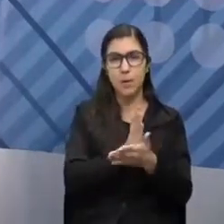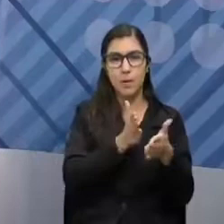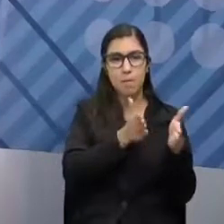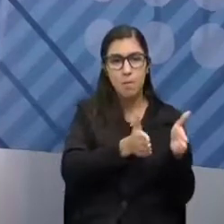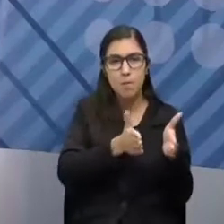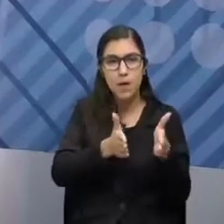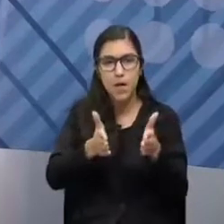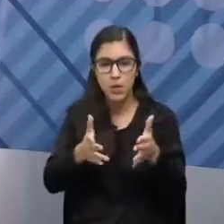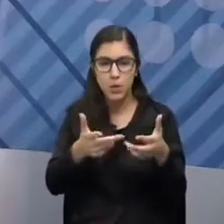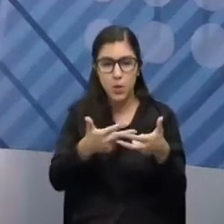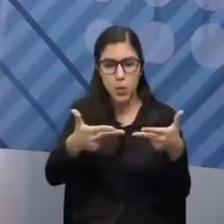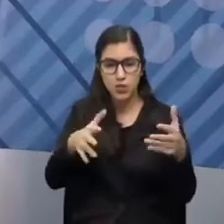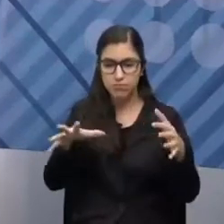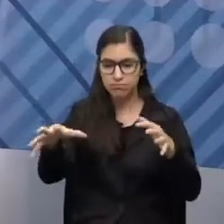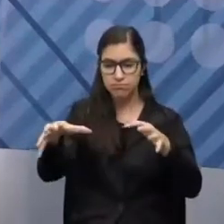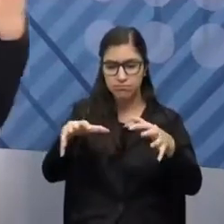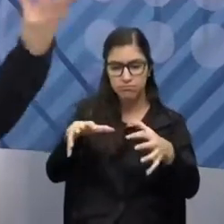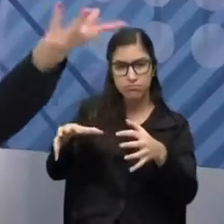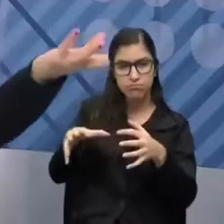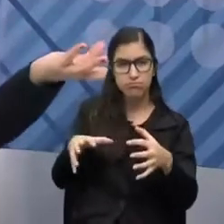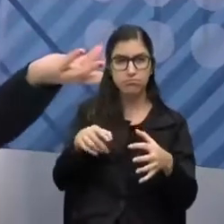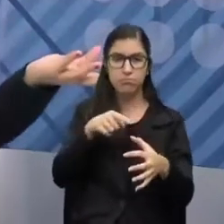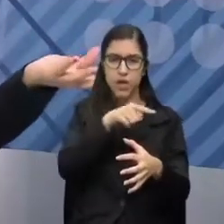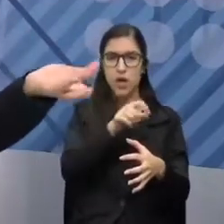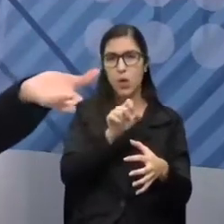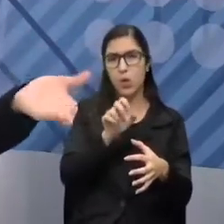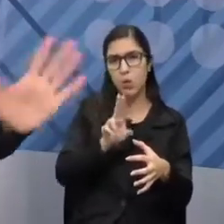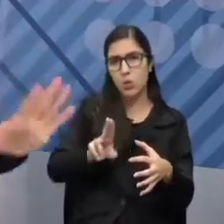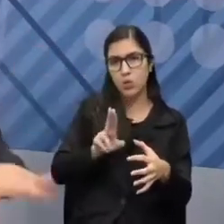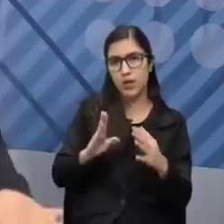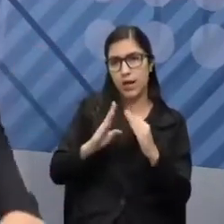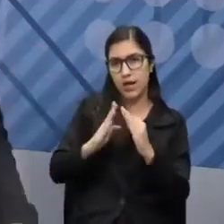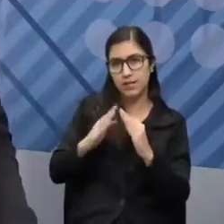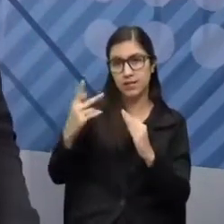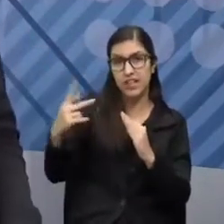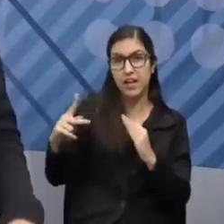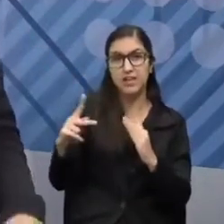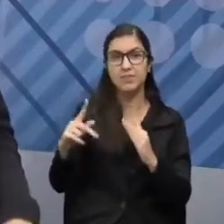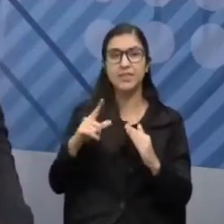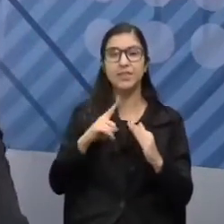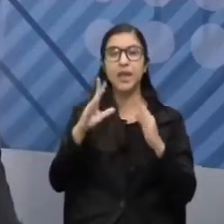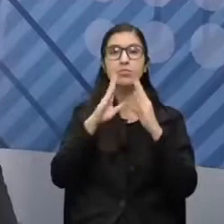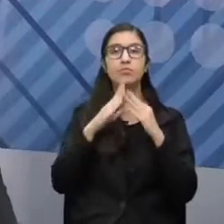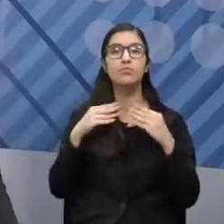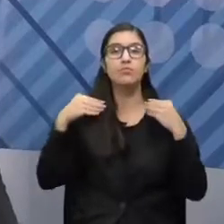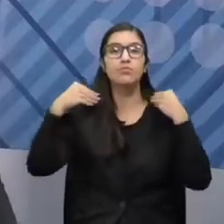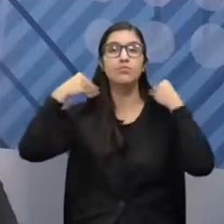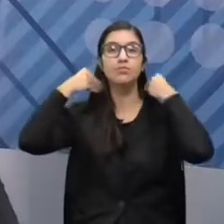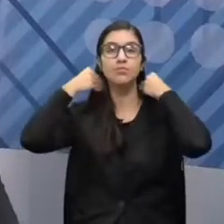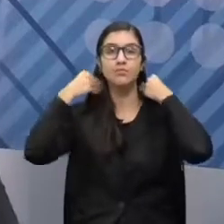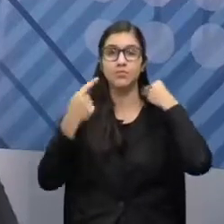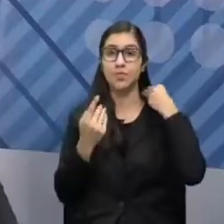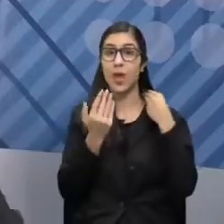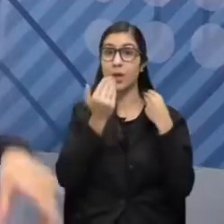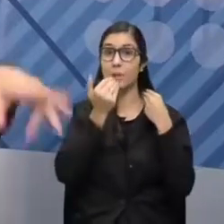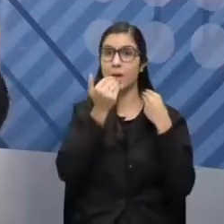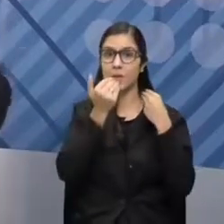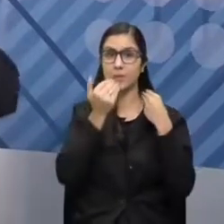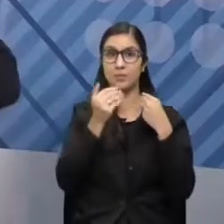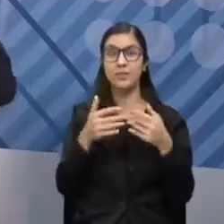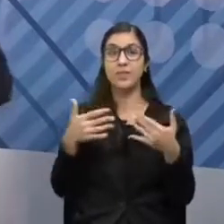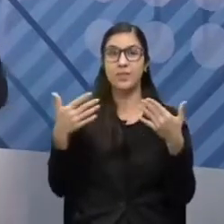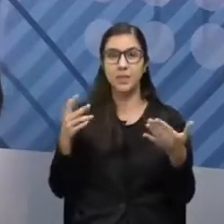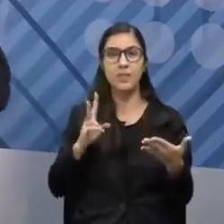desses objetos que nós organizamos para que ela utilizasse na casa dela, ela colocou o babador para antecipar o alimento.